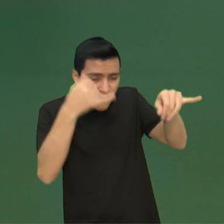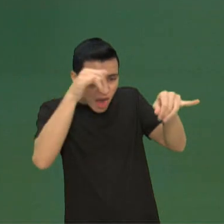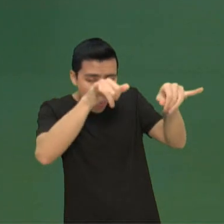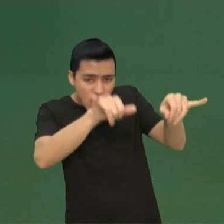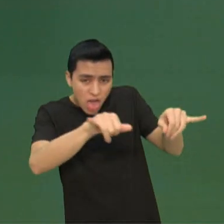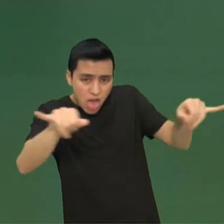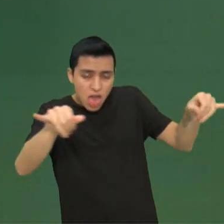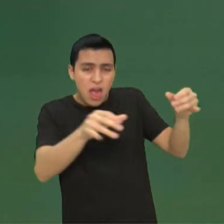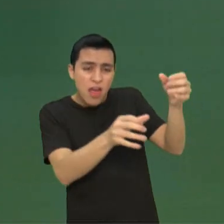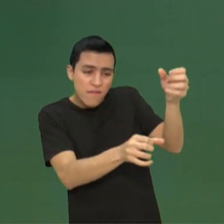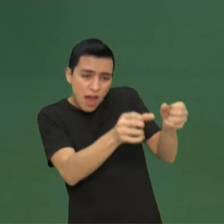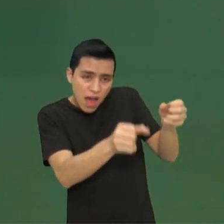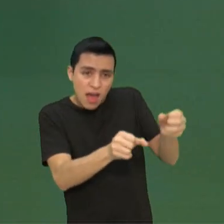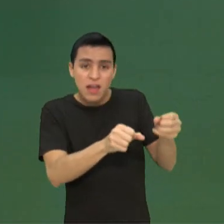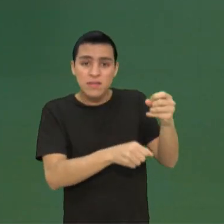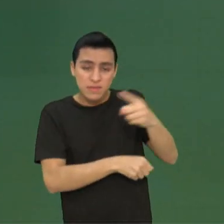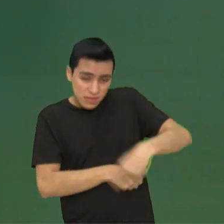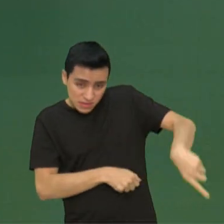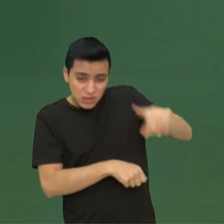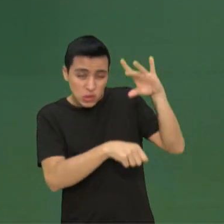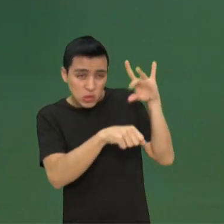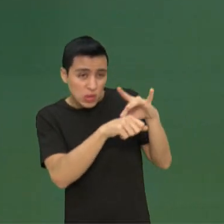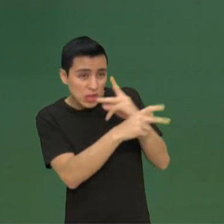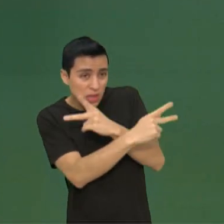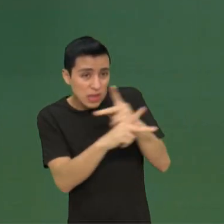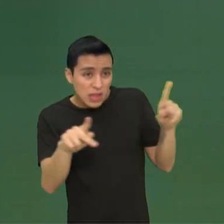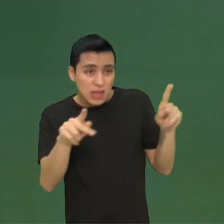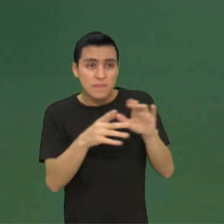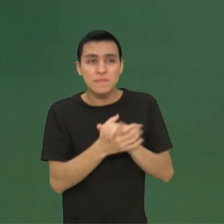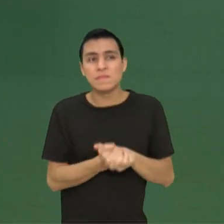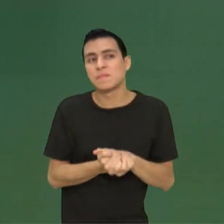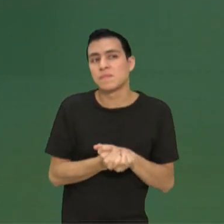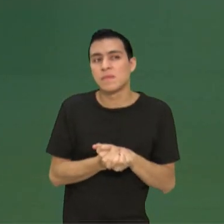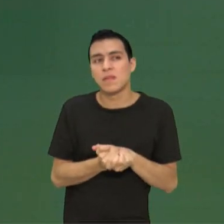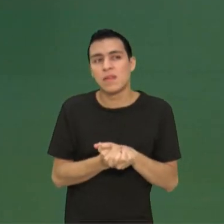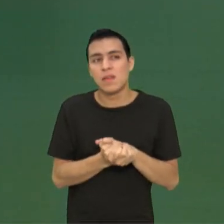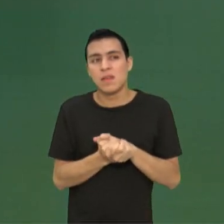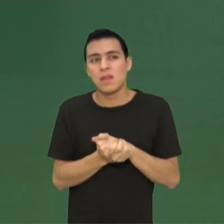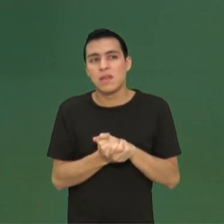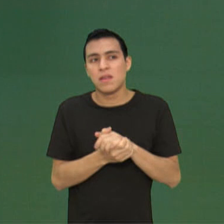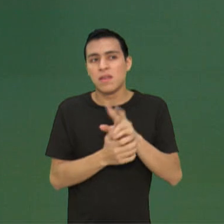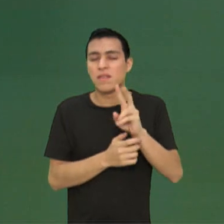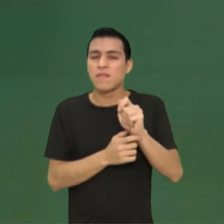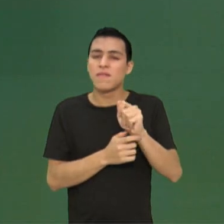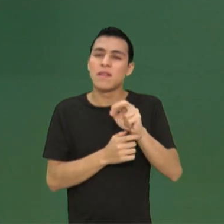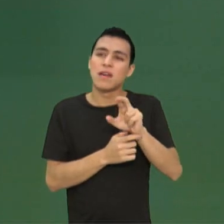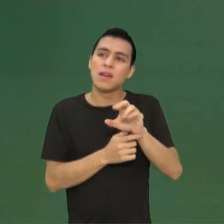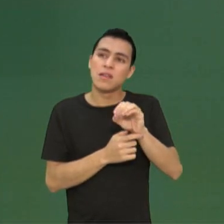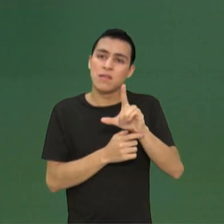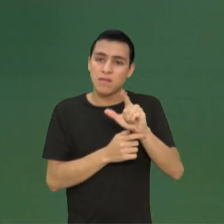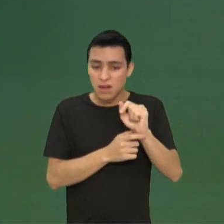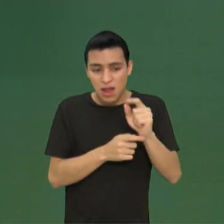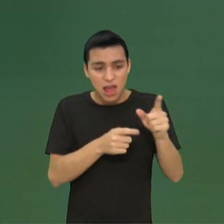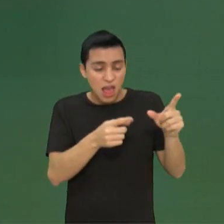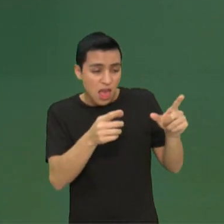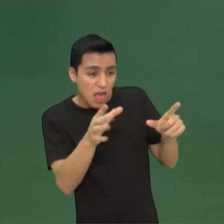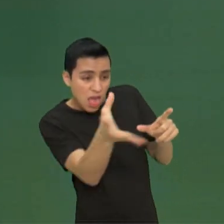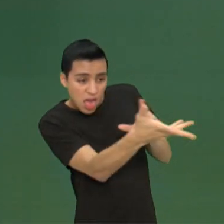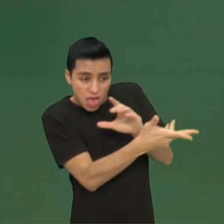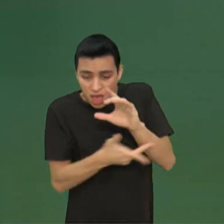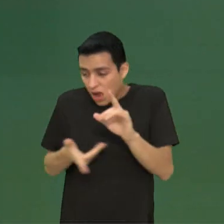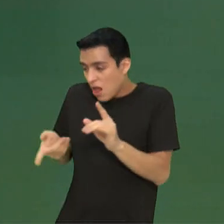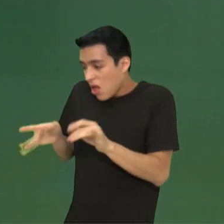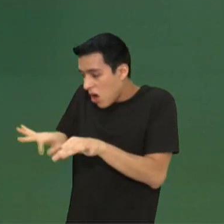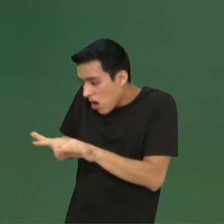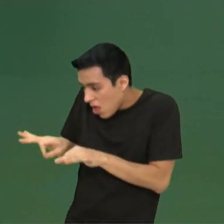da varíola das vacas, da varíola bovina, que aí ele administrava para as pessoas. E foi a